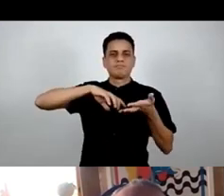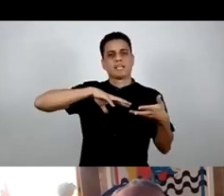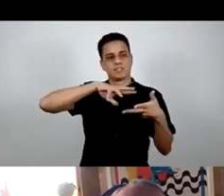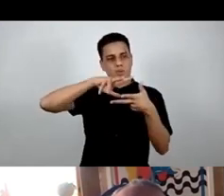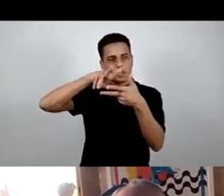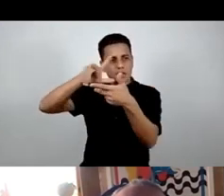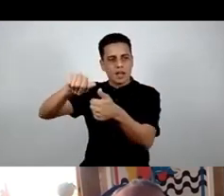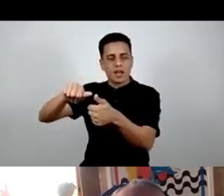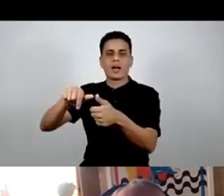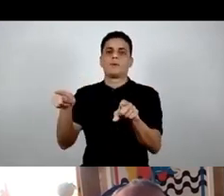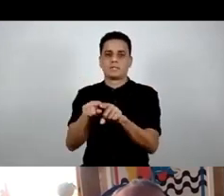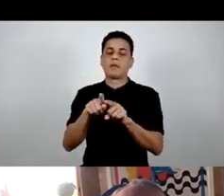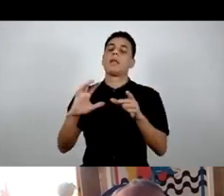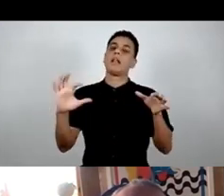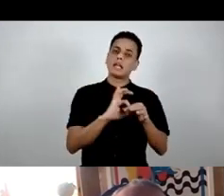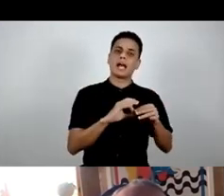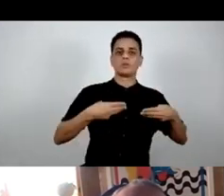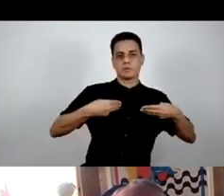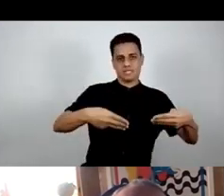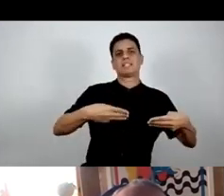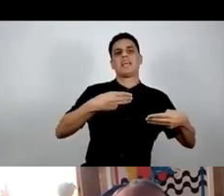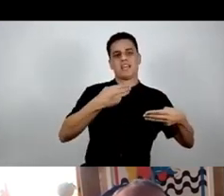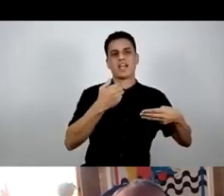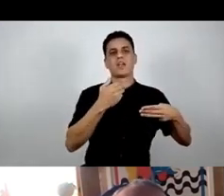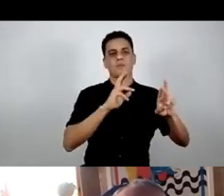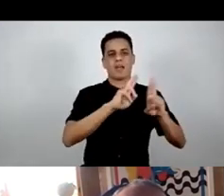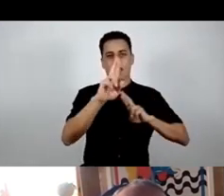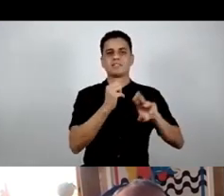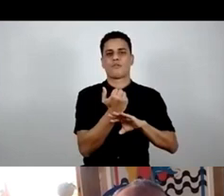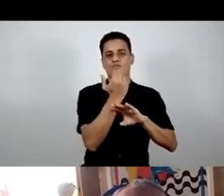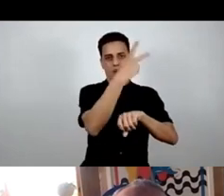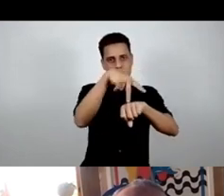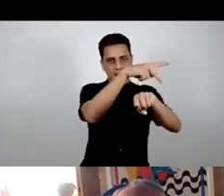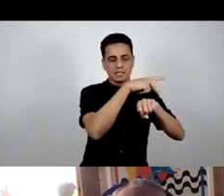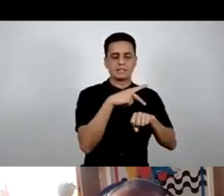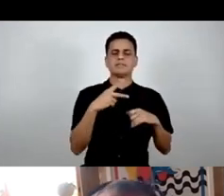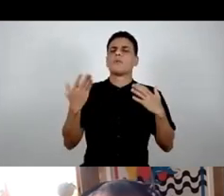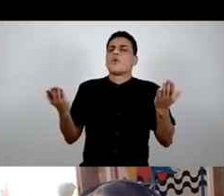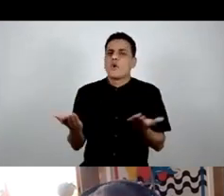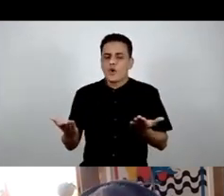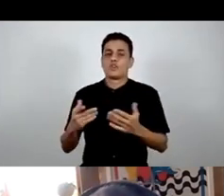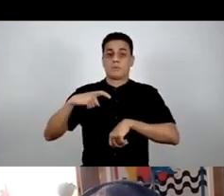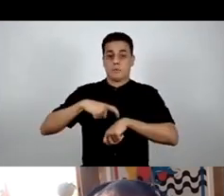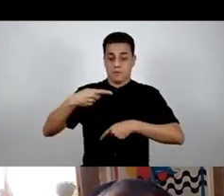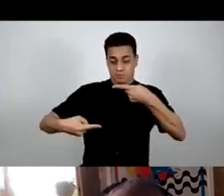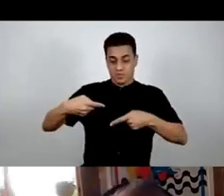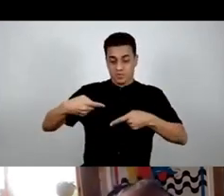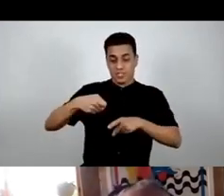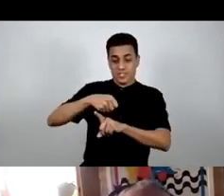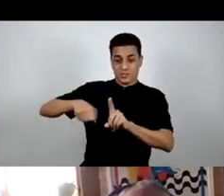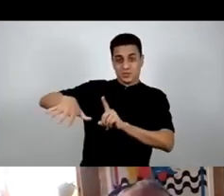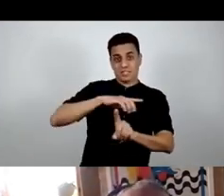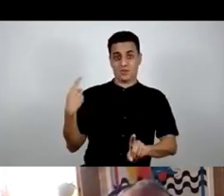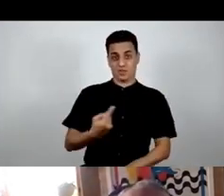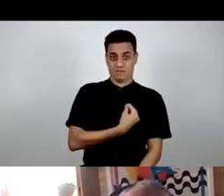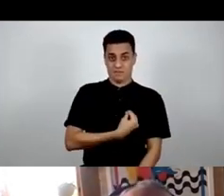pelo Ministério das Relações Exteriores. Então, hoje, no momento político-social em que vivemos, quais seriam